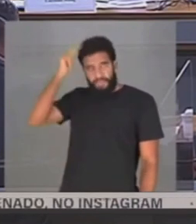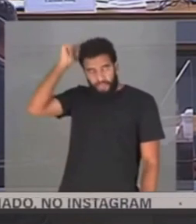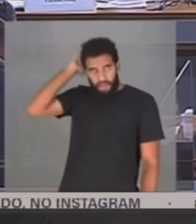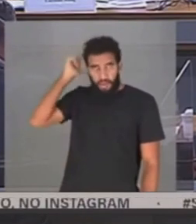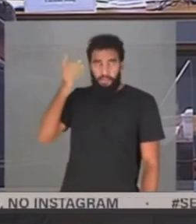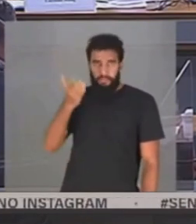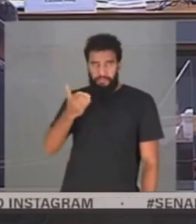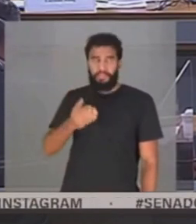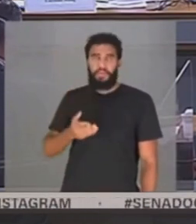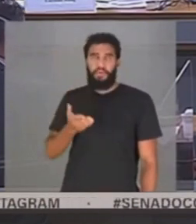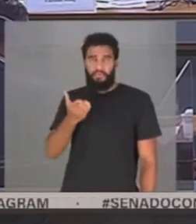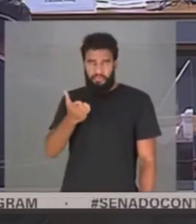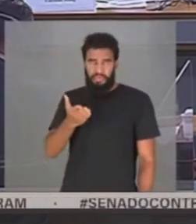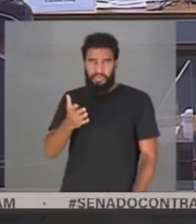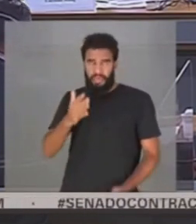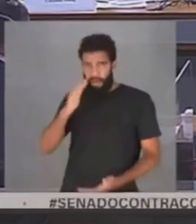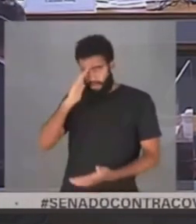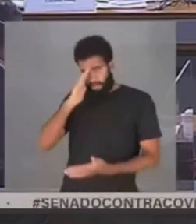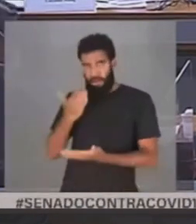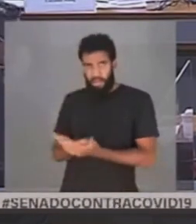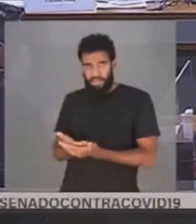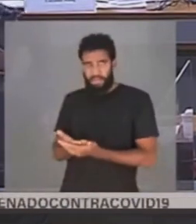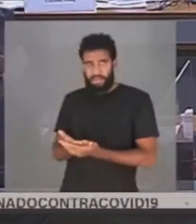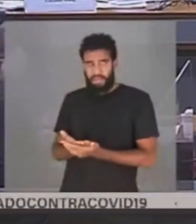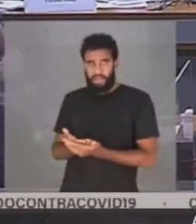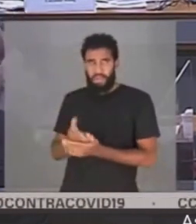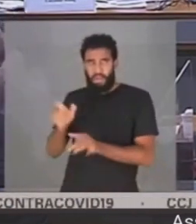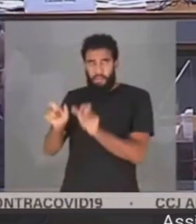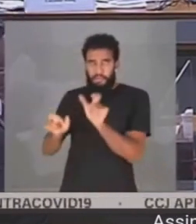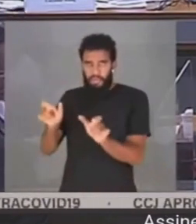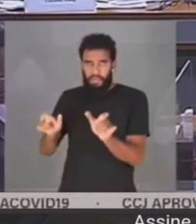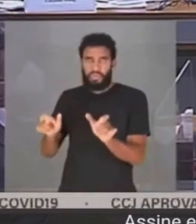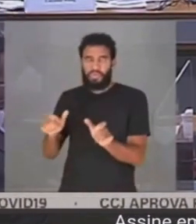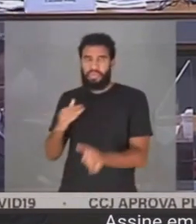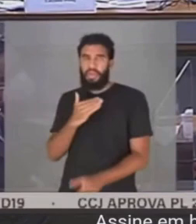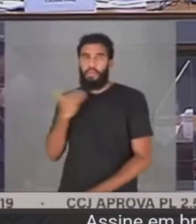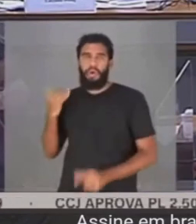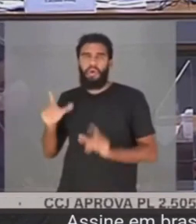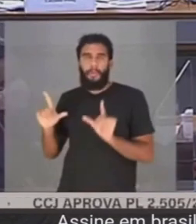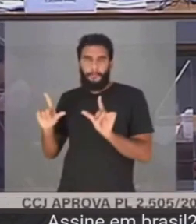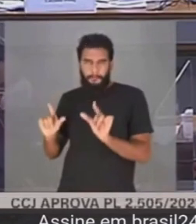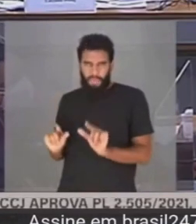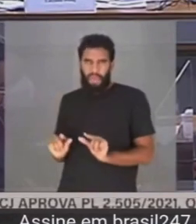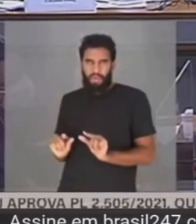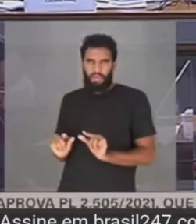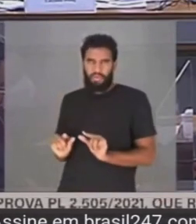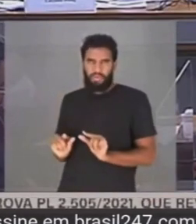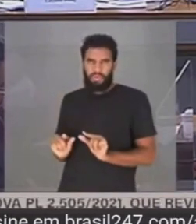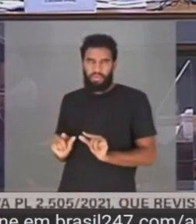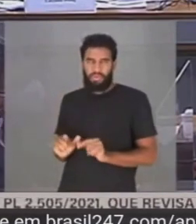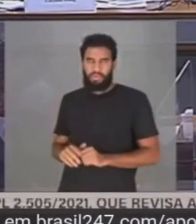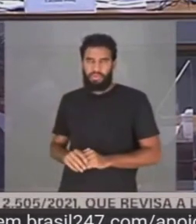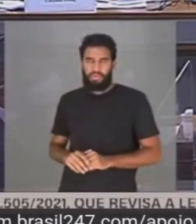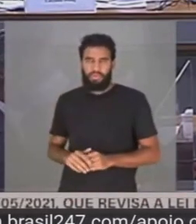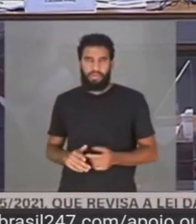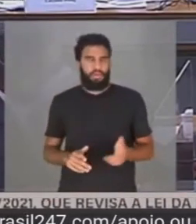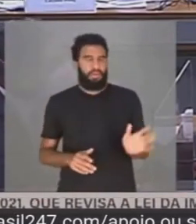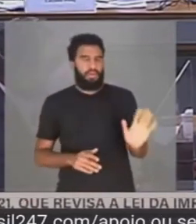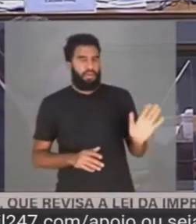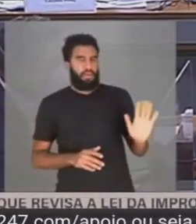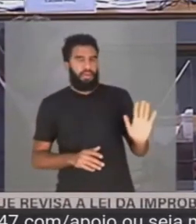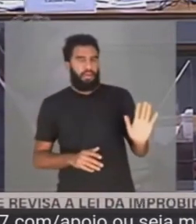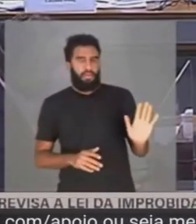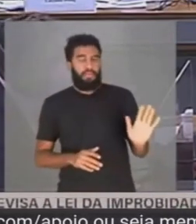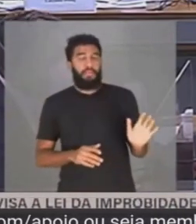é, o senhor realmente acredita que morreram menos brasileiros do que esses que estão nas estatísticas? Não, acredito. Porque senhor contestou tanto isso. Ah, eu só